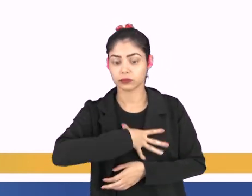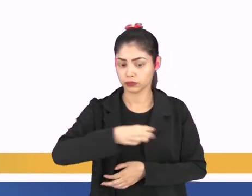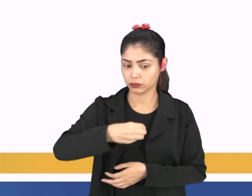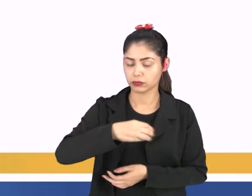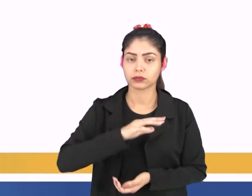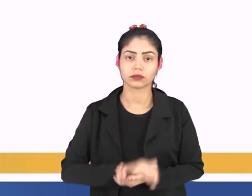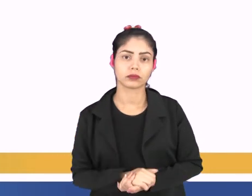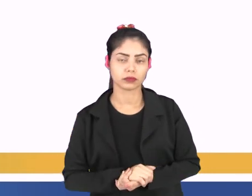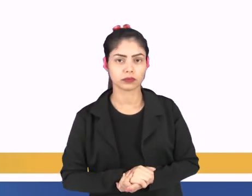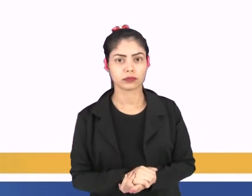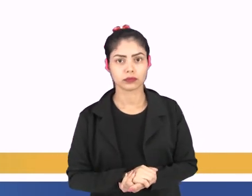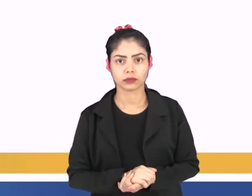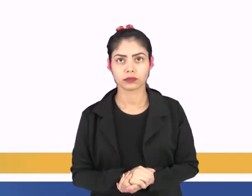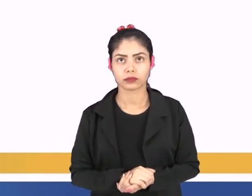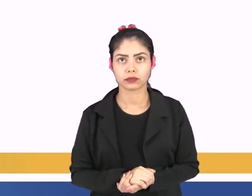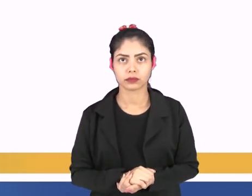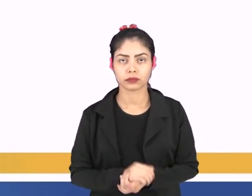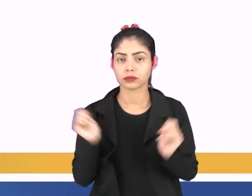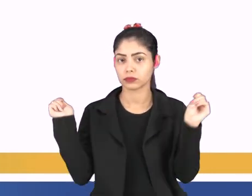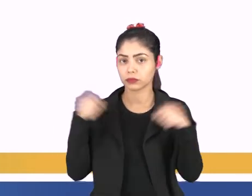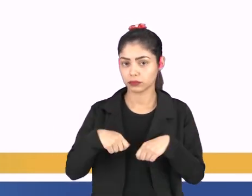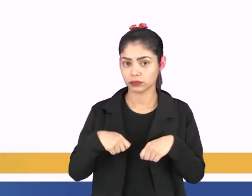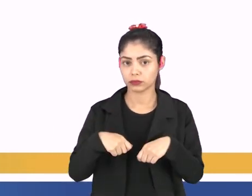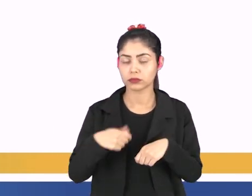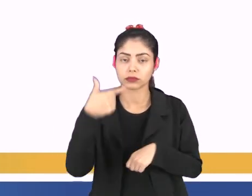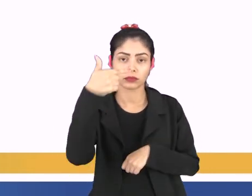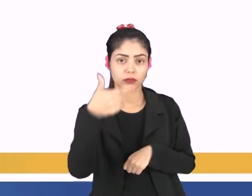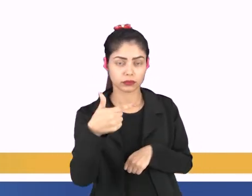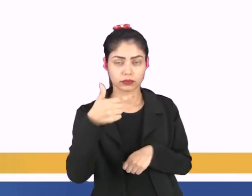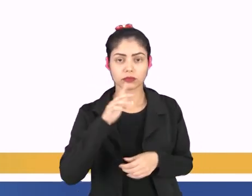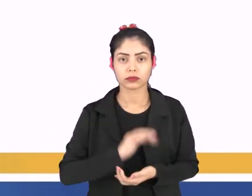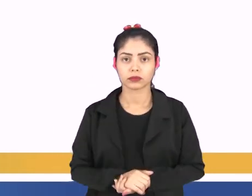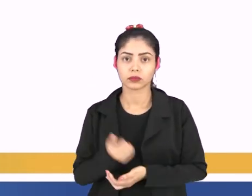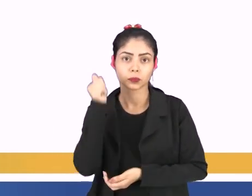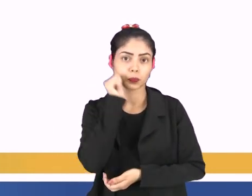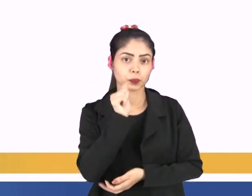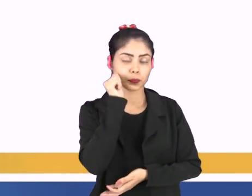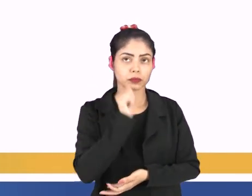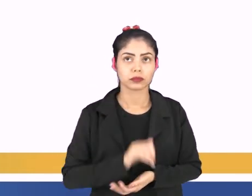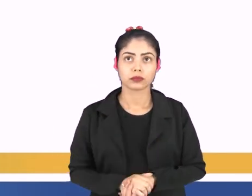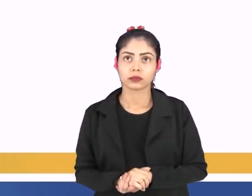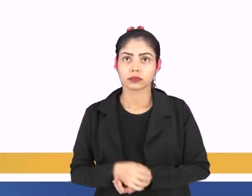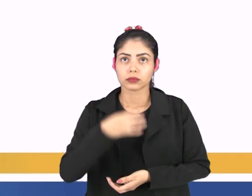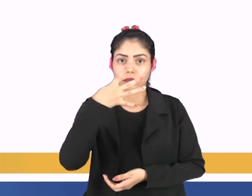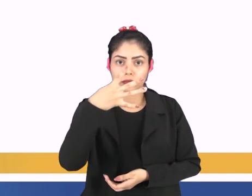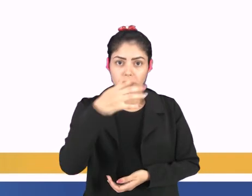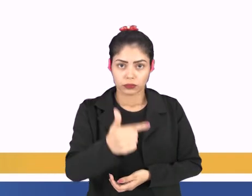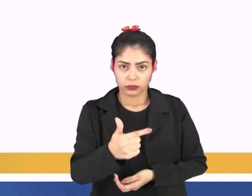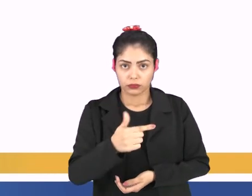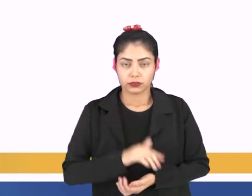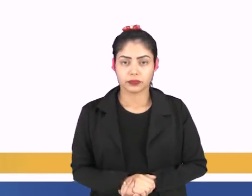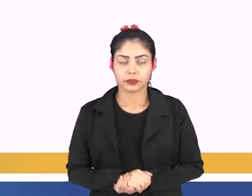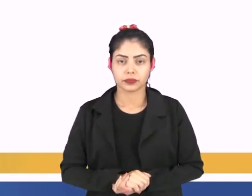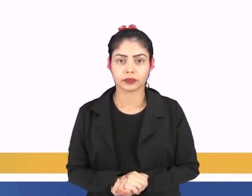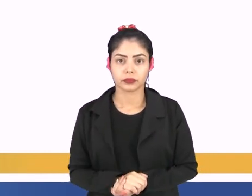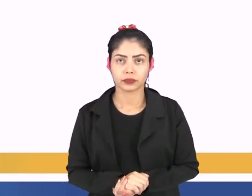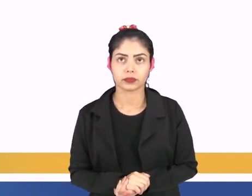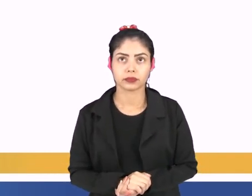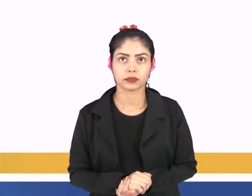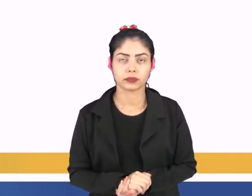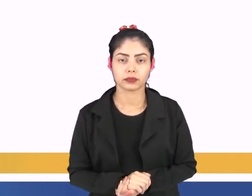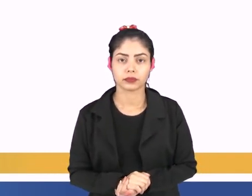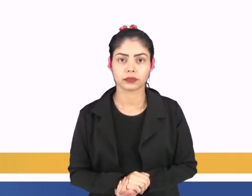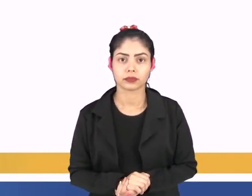filhos e a possibilidade de ser 2 feminino. Então é 4 sobre 2. E aí,